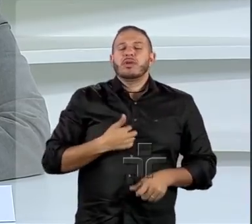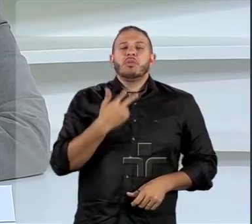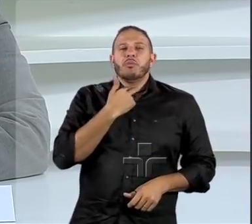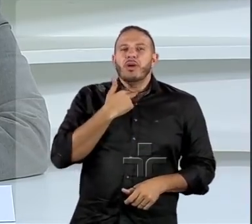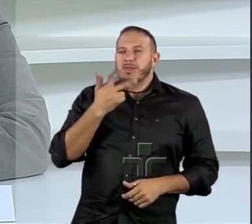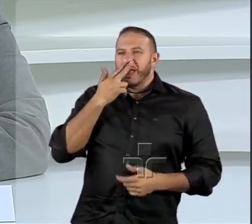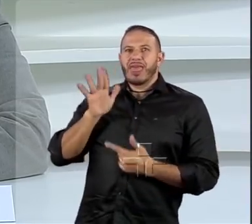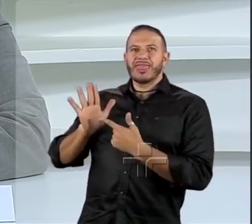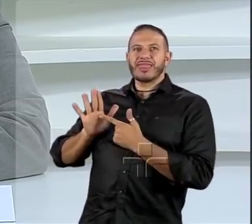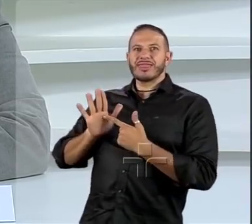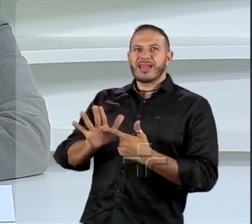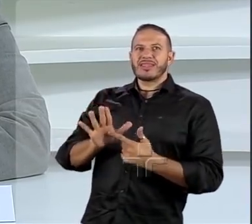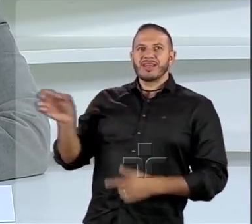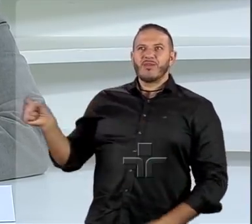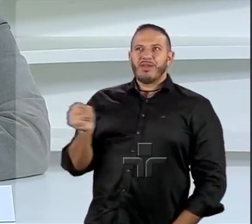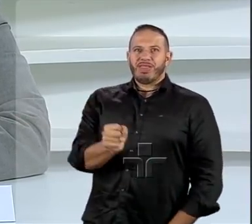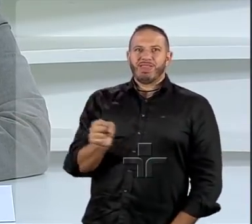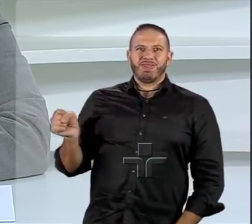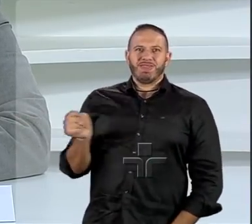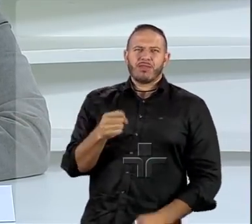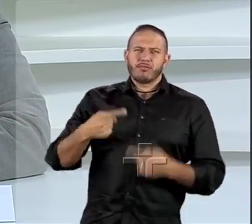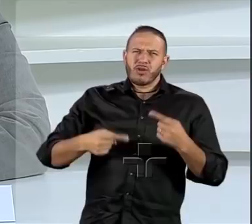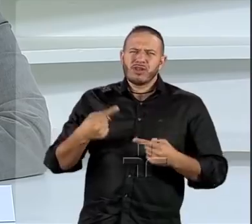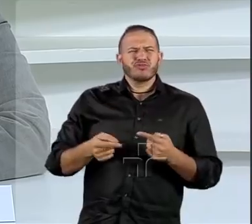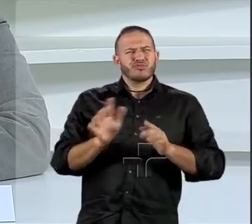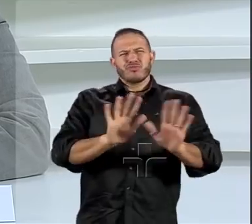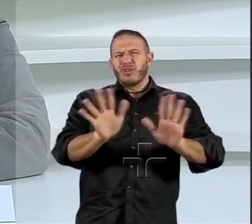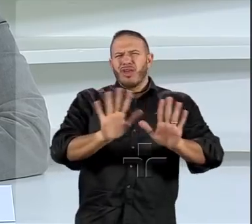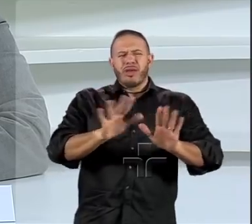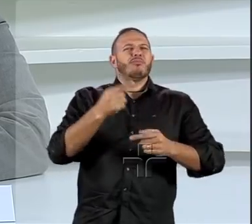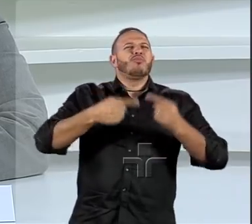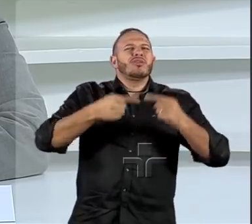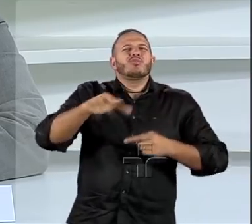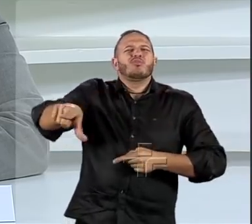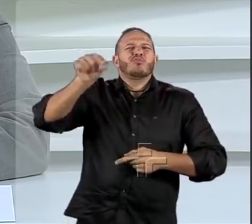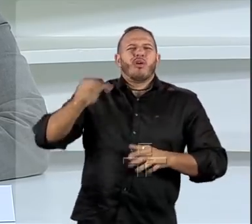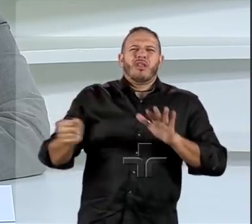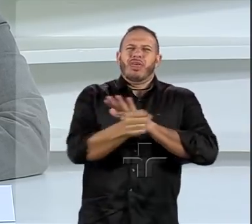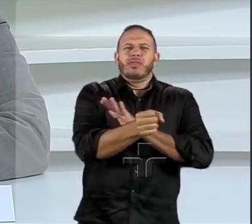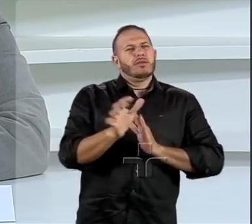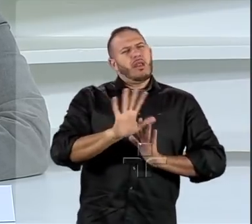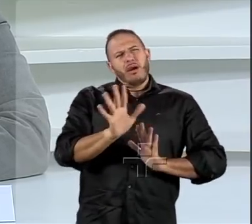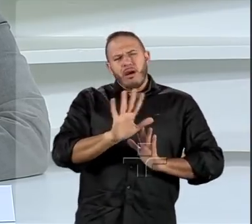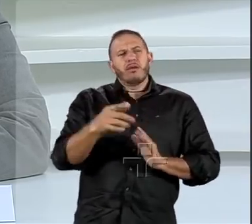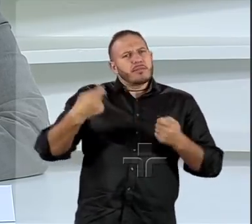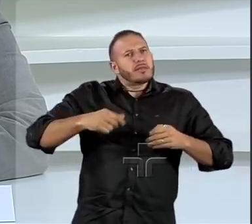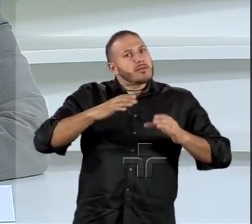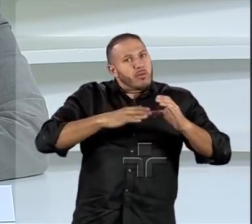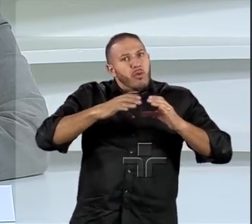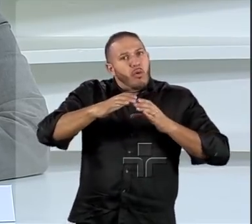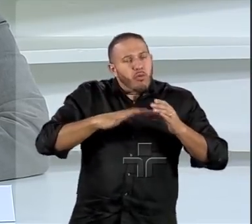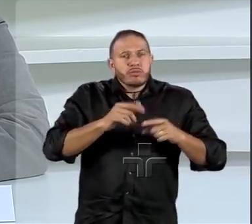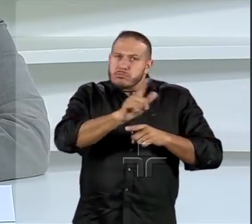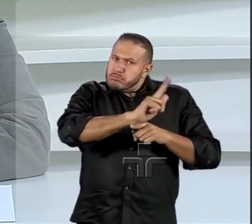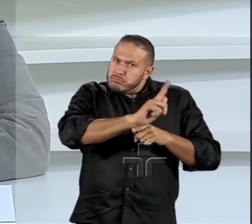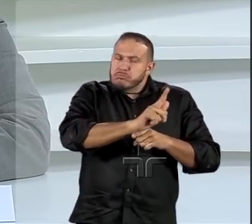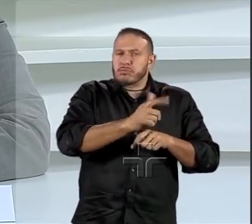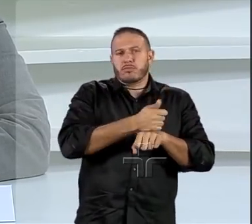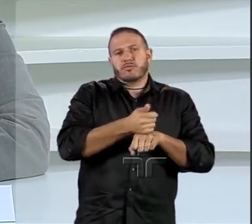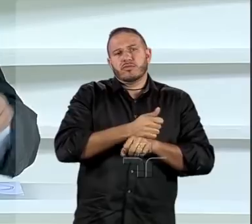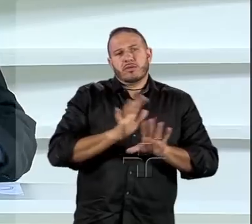indicação política. A gente precisa, nesse sentido, dar uma de Inglaterra. Né? E precisamos ter gestores